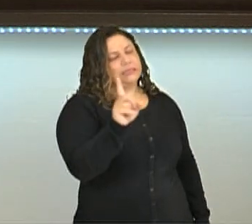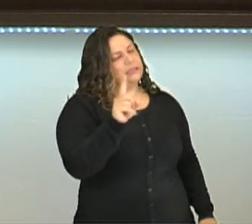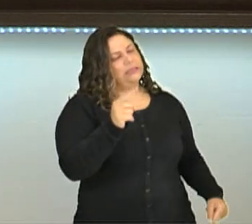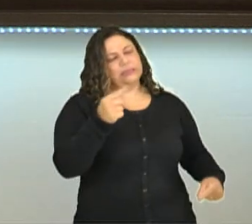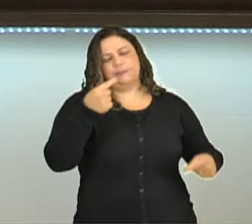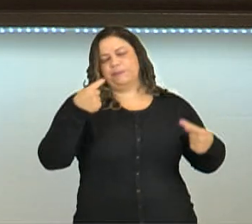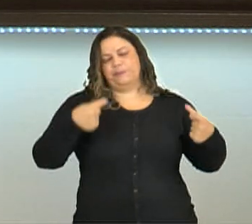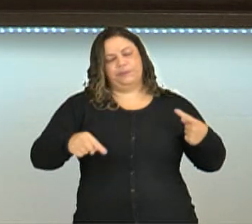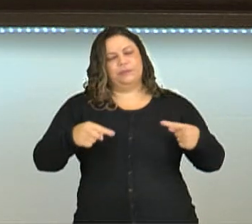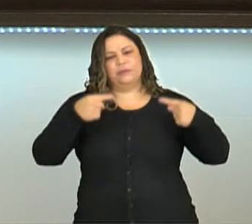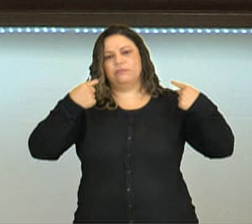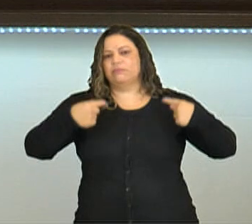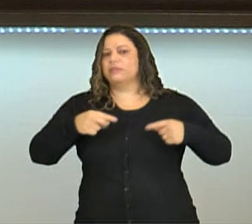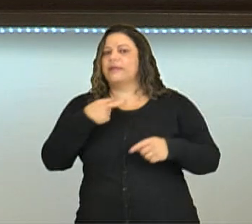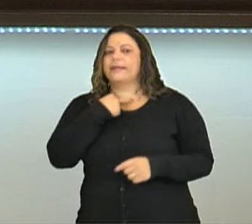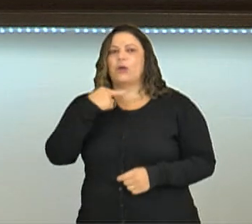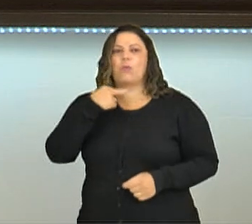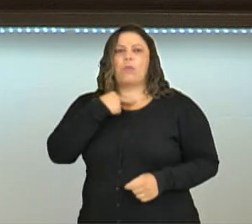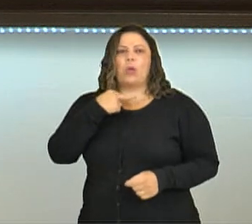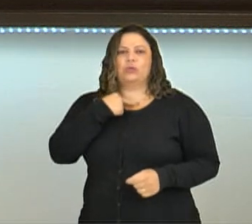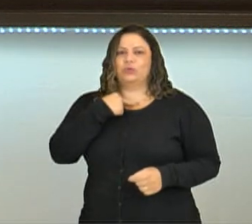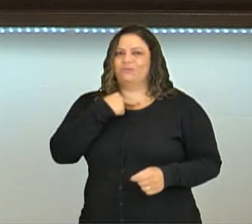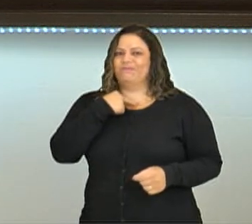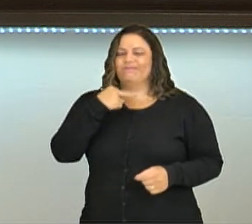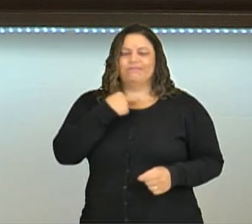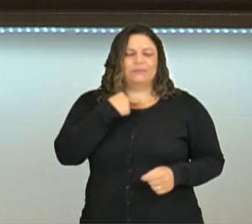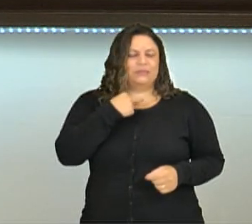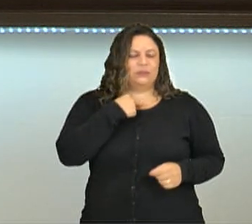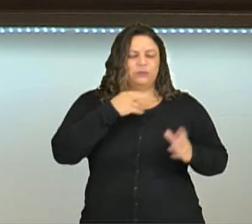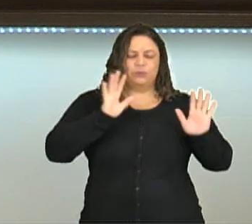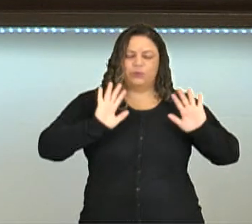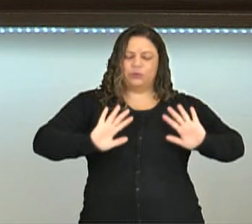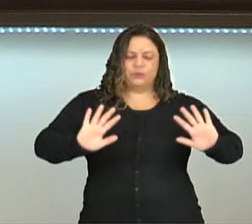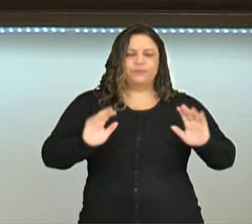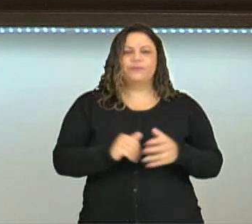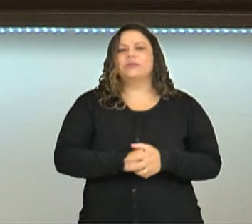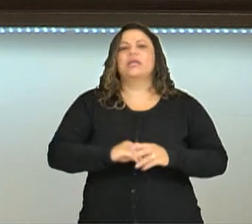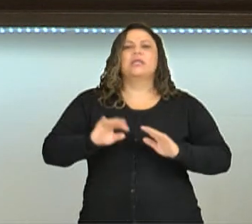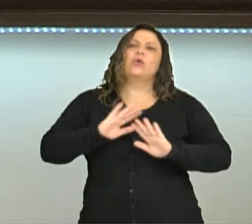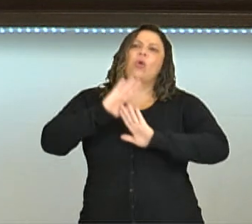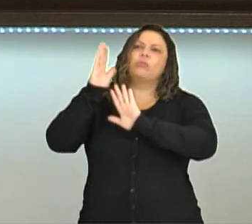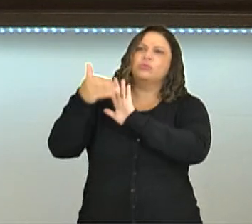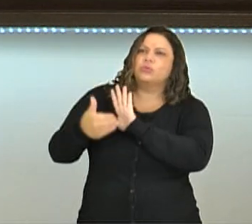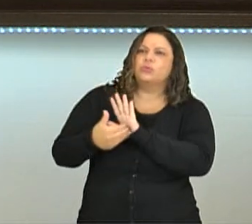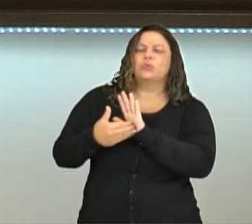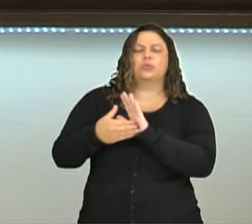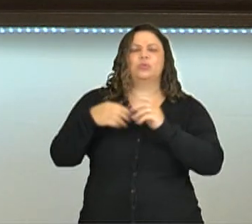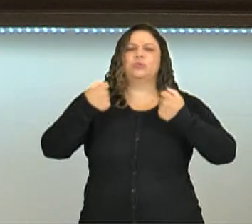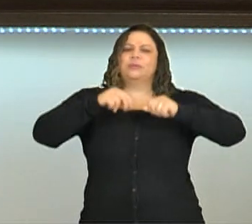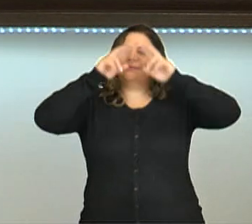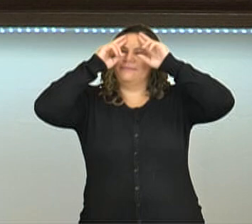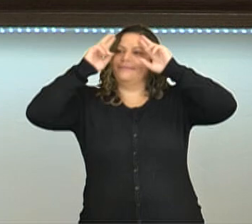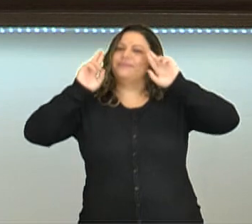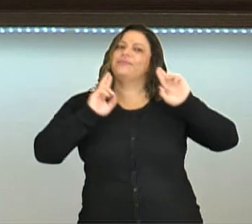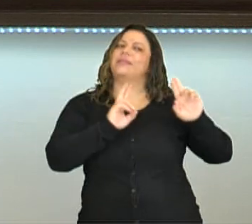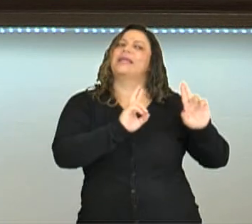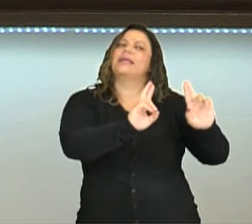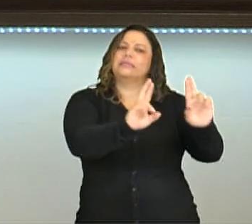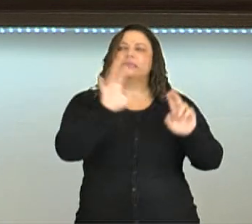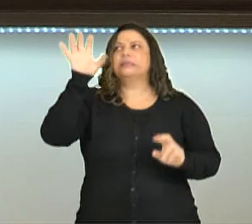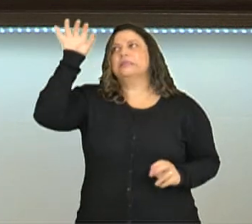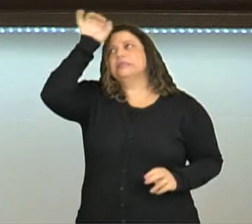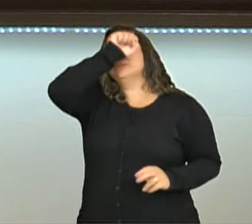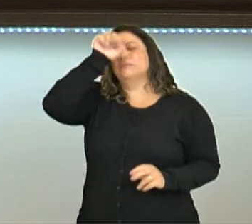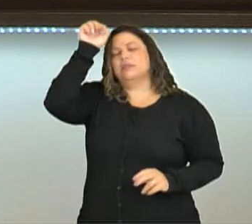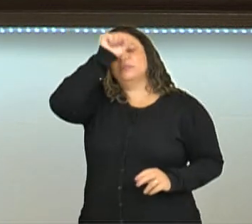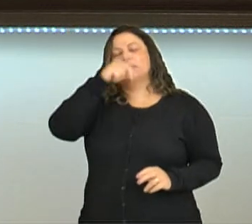contra a filosofia da capoeira. Então, acho que todas as artes marciais, a gente tem que sempre respeitar. Então, o que você aprende lá, você não